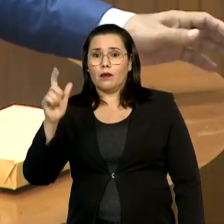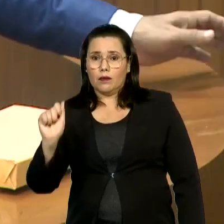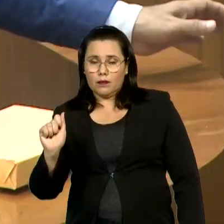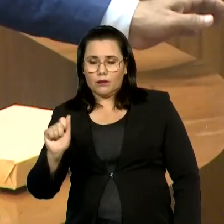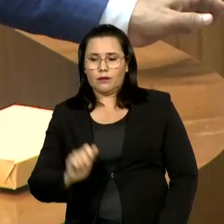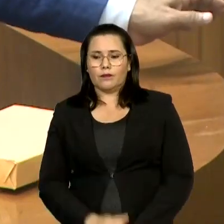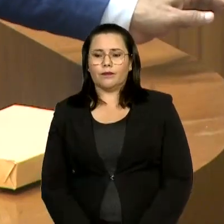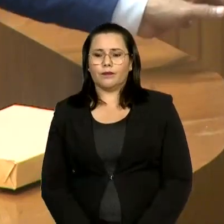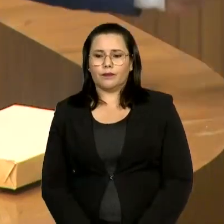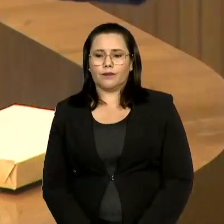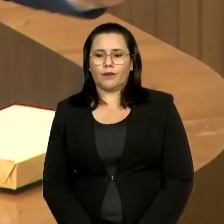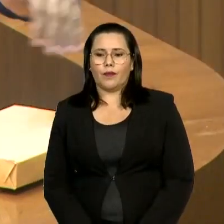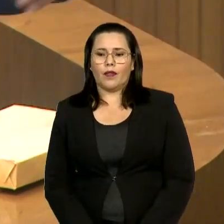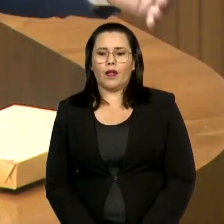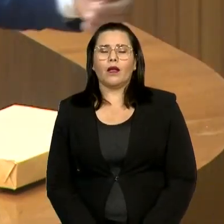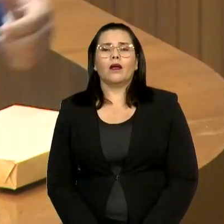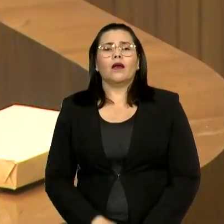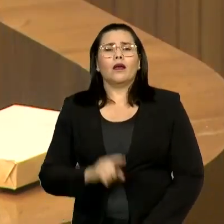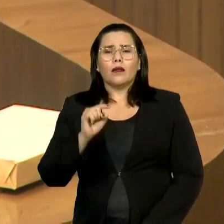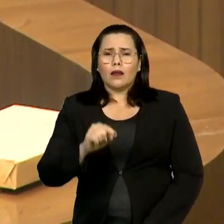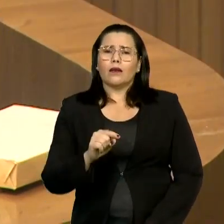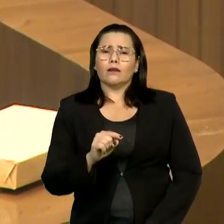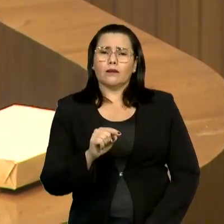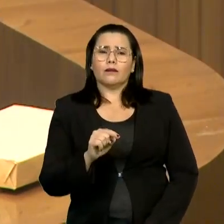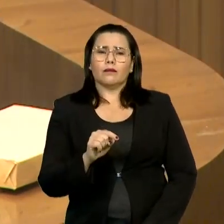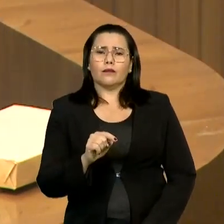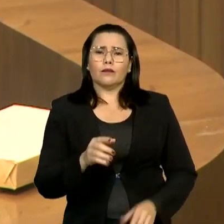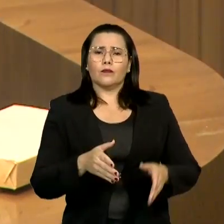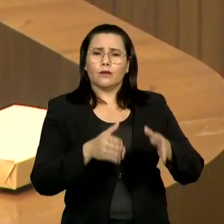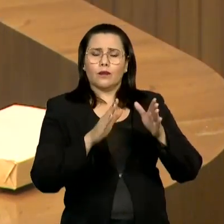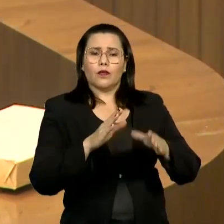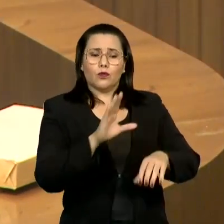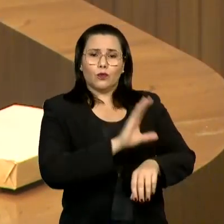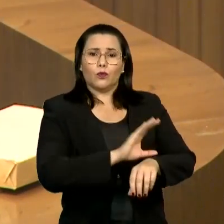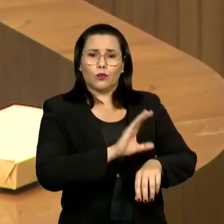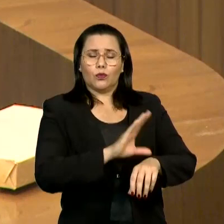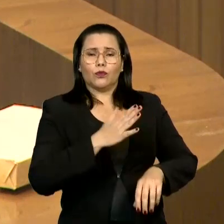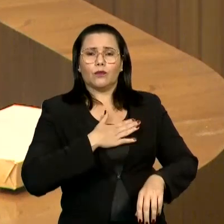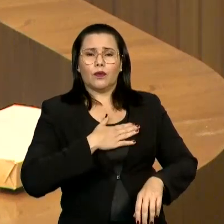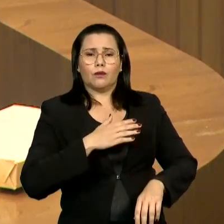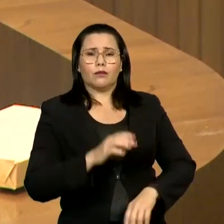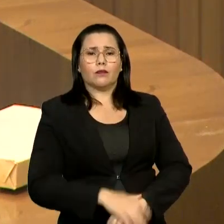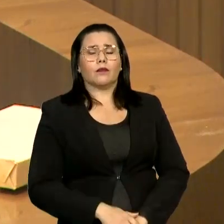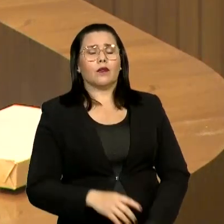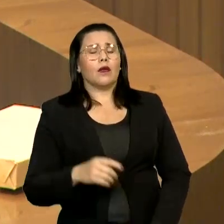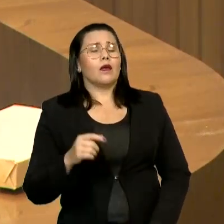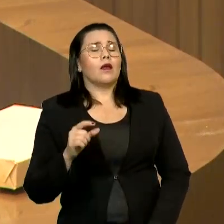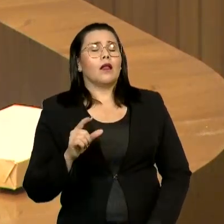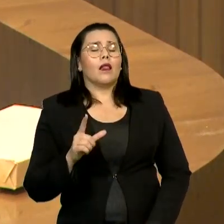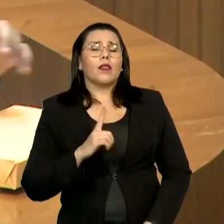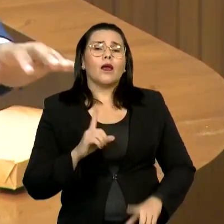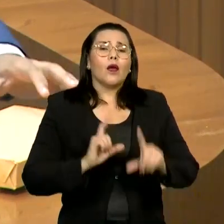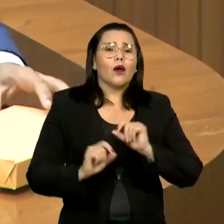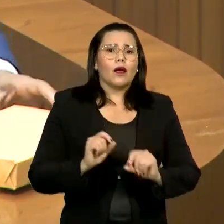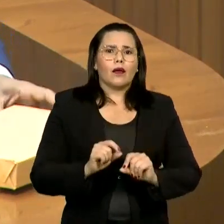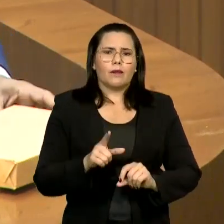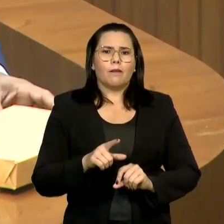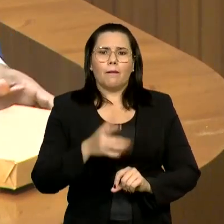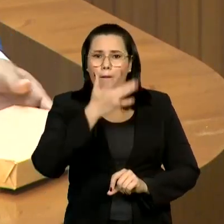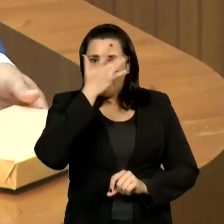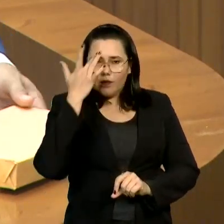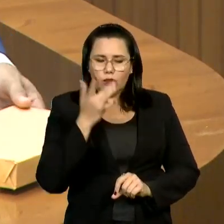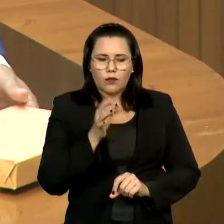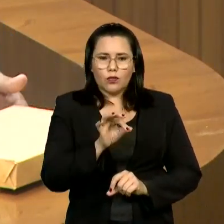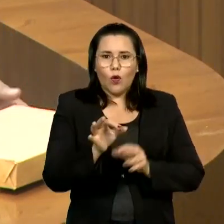de apoio desses demais que já temos. Essas doações são de suma importância para os nossos amigos